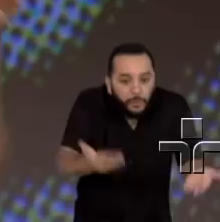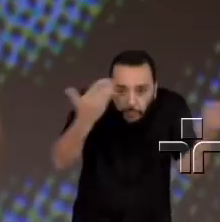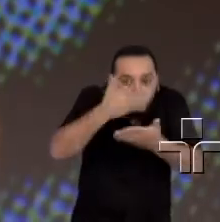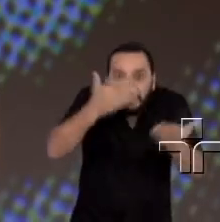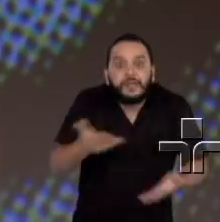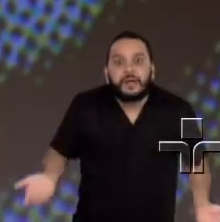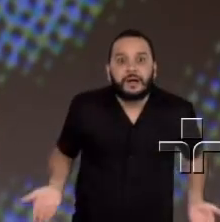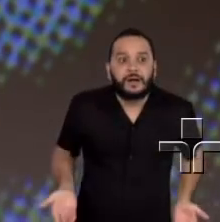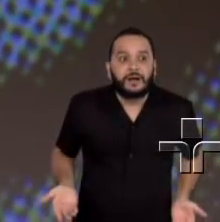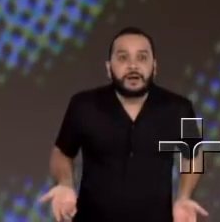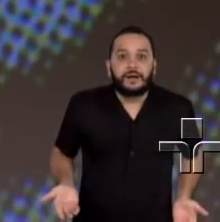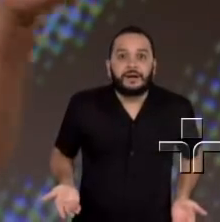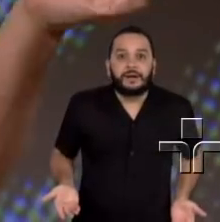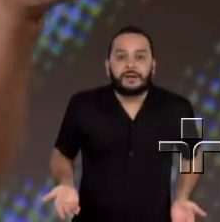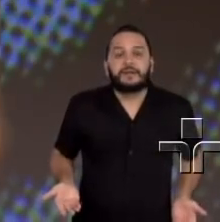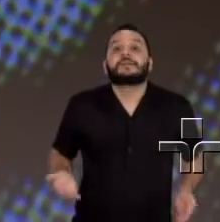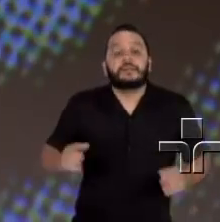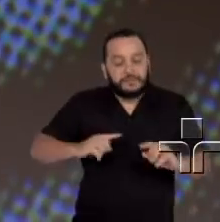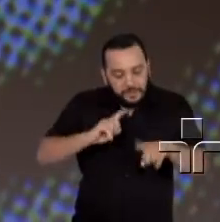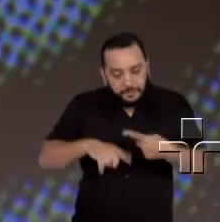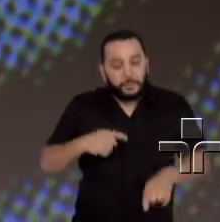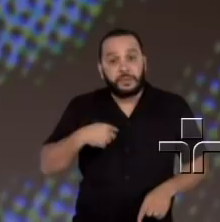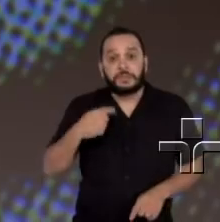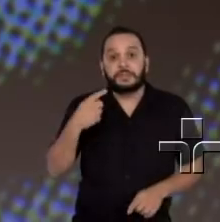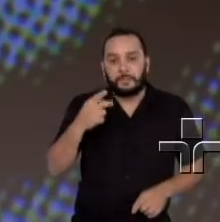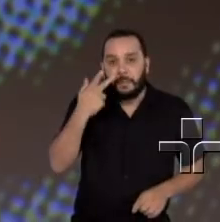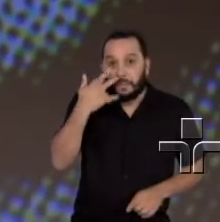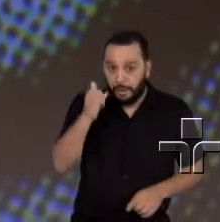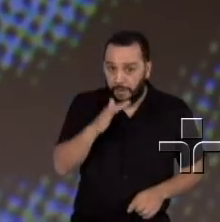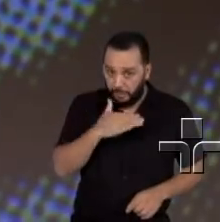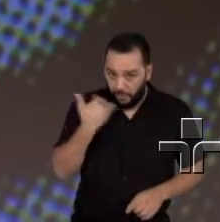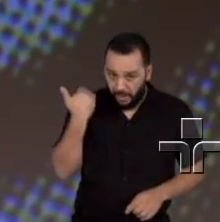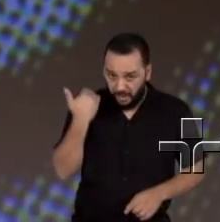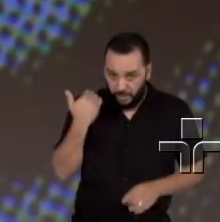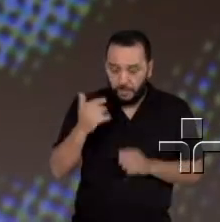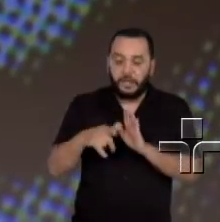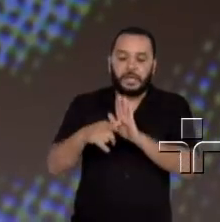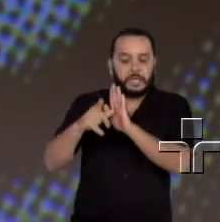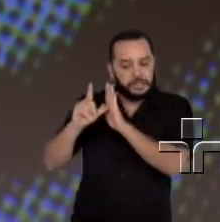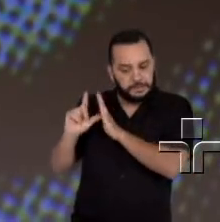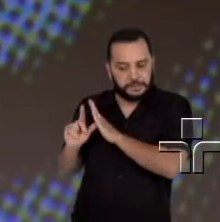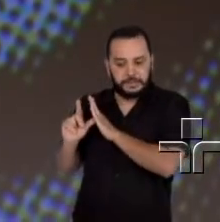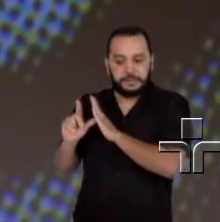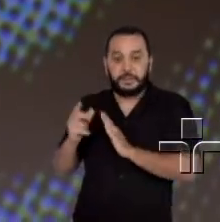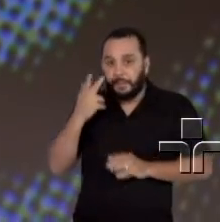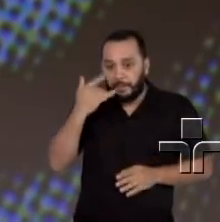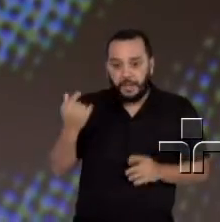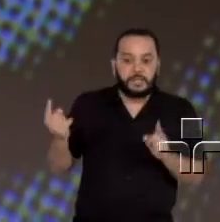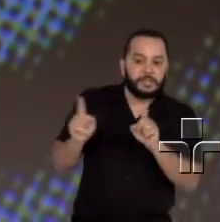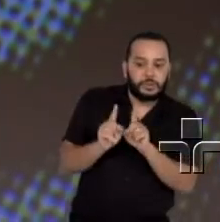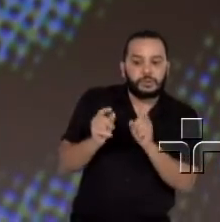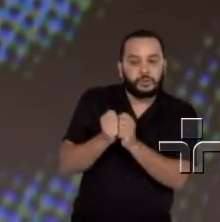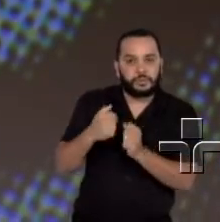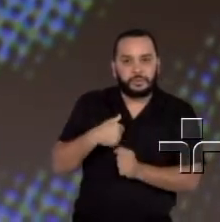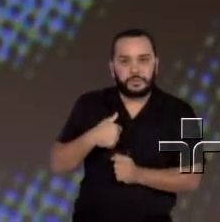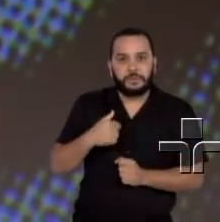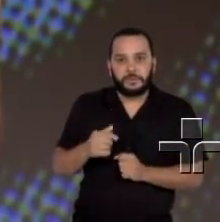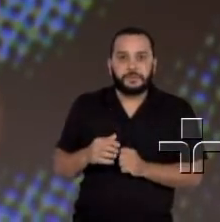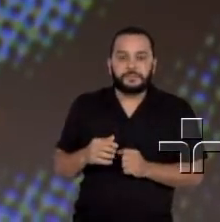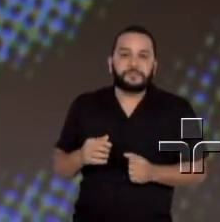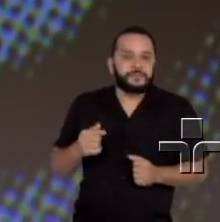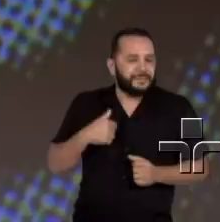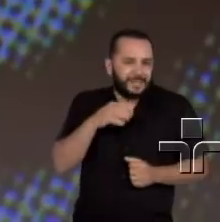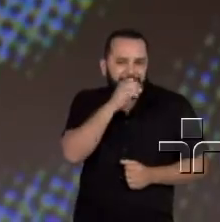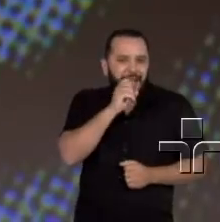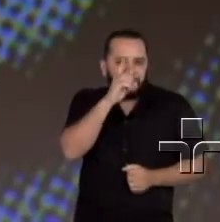E você sabe que antes de morrer, ele esteve aqui em São Paulo comigo. E aí, na hora de dormir, ele falou assim, no último final